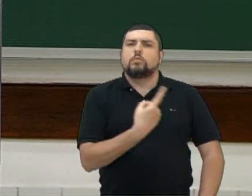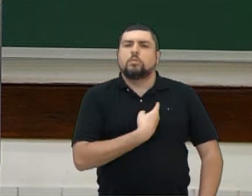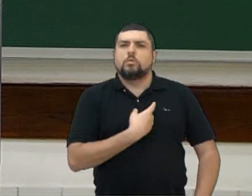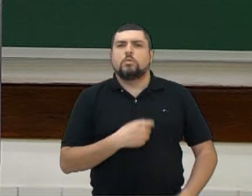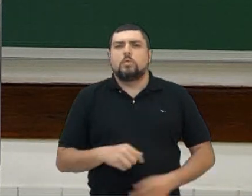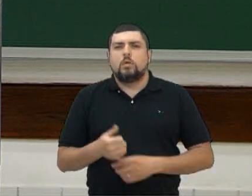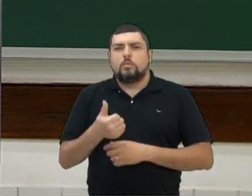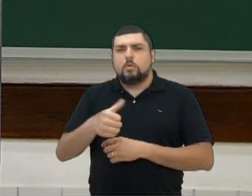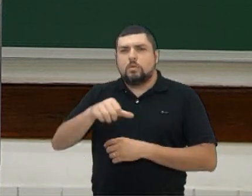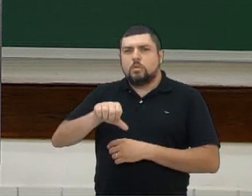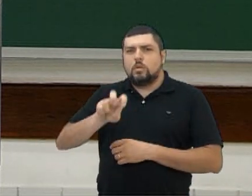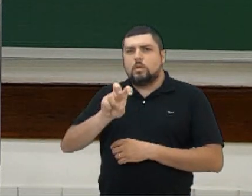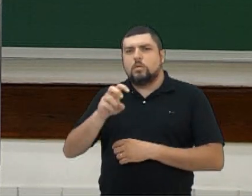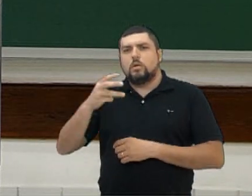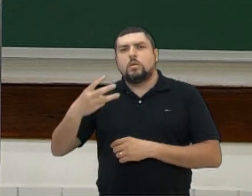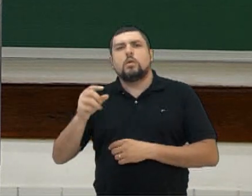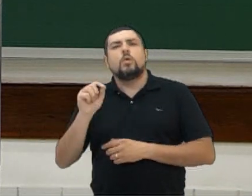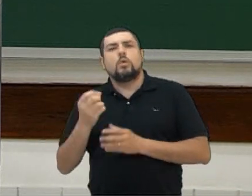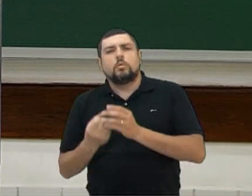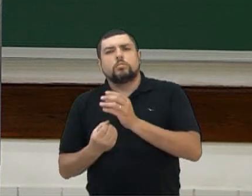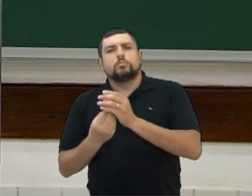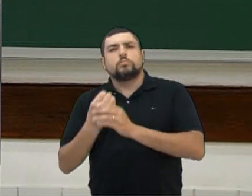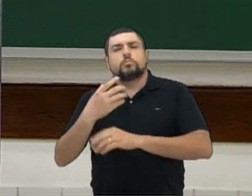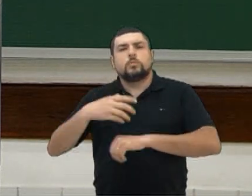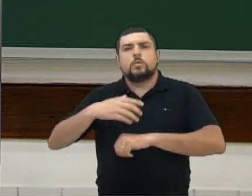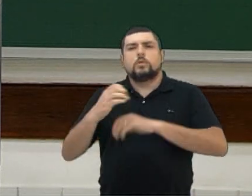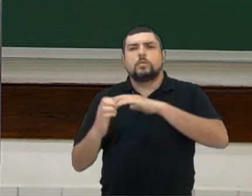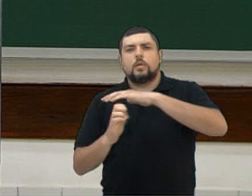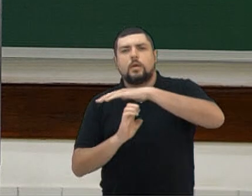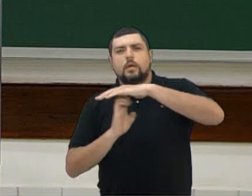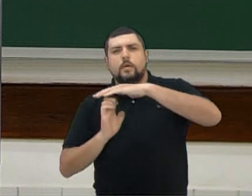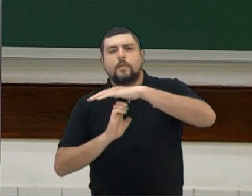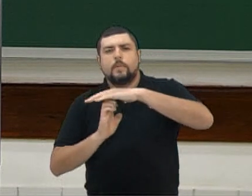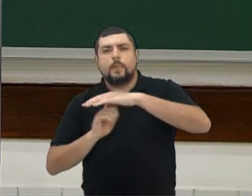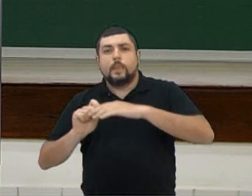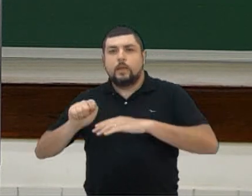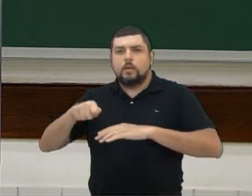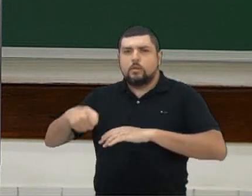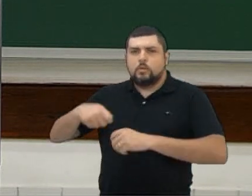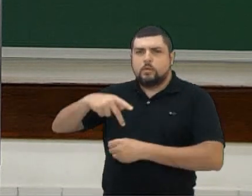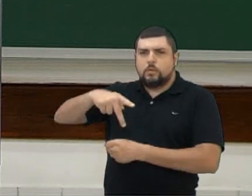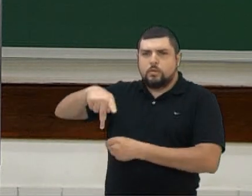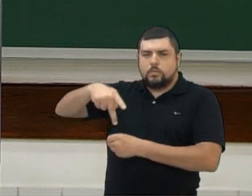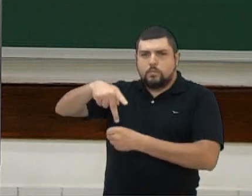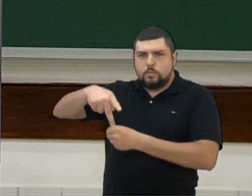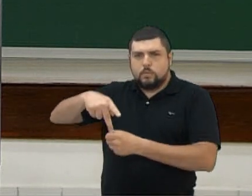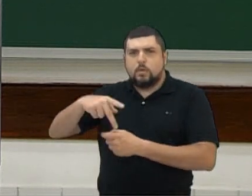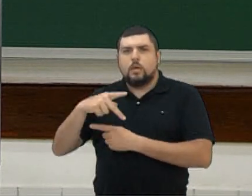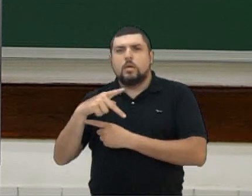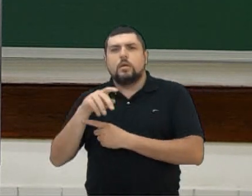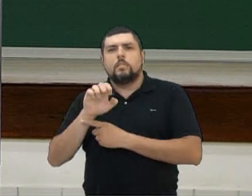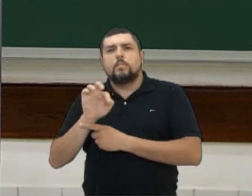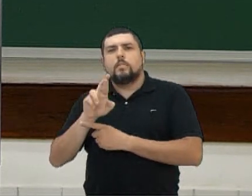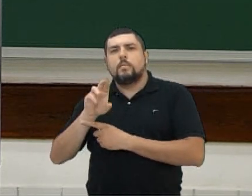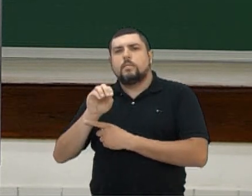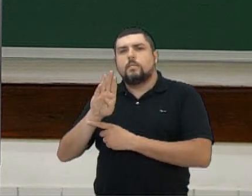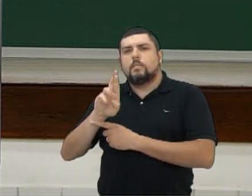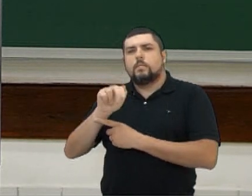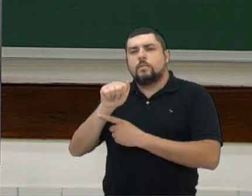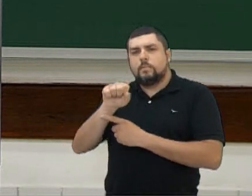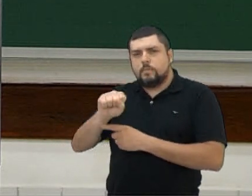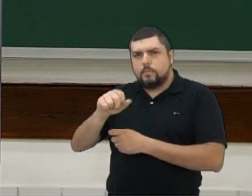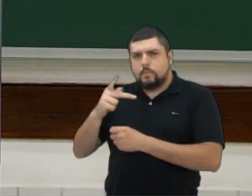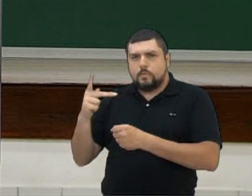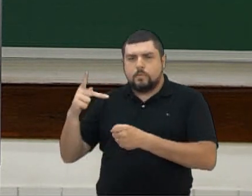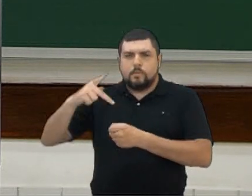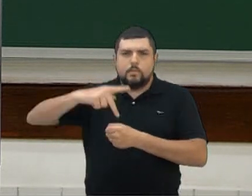numa empresa chamada Petrobras, que vai ser a responsável por controlar a exploração do petróleo no Brasil,